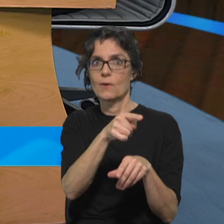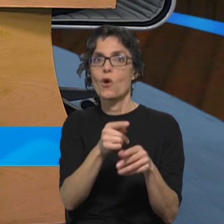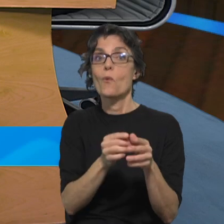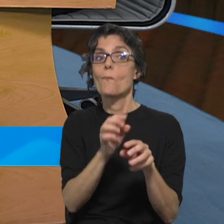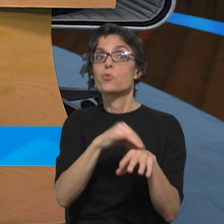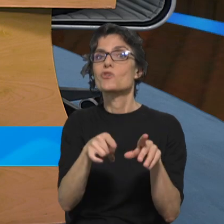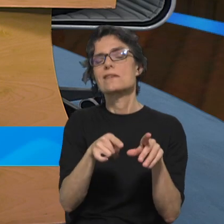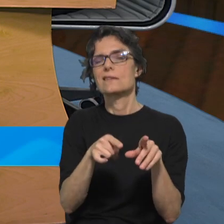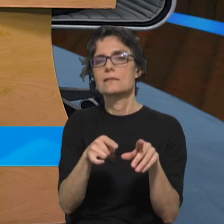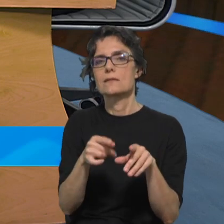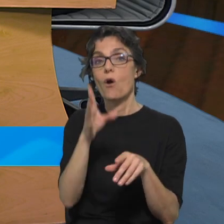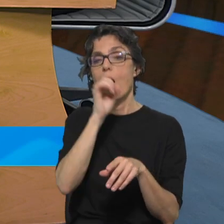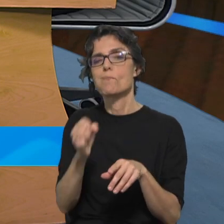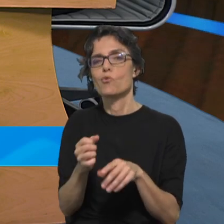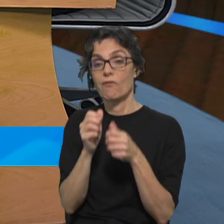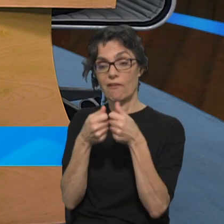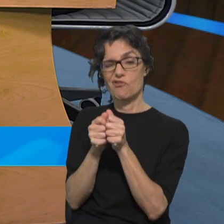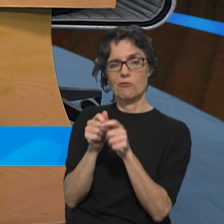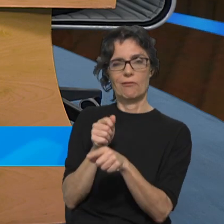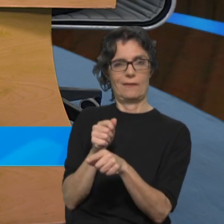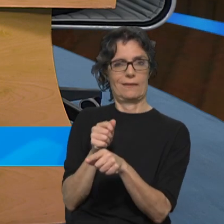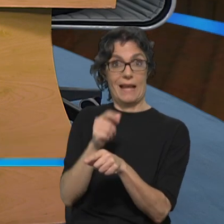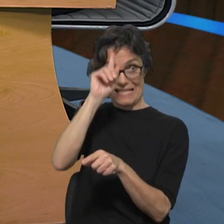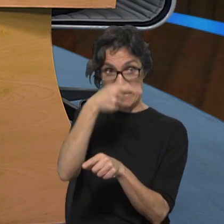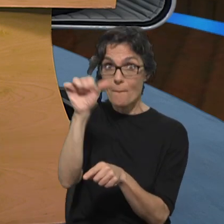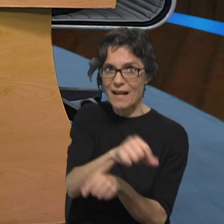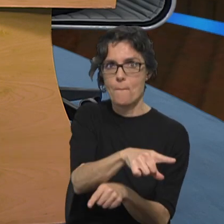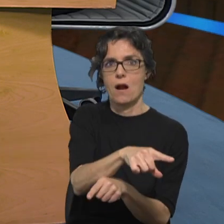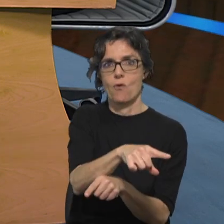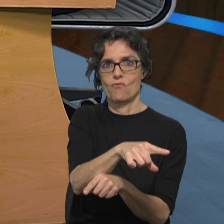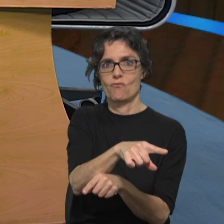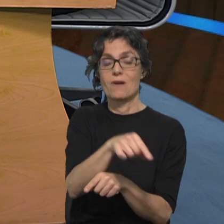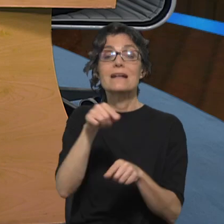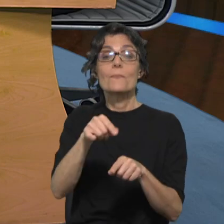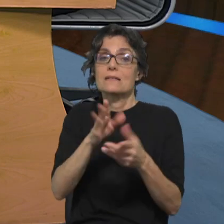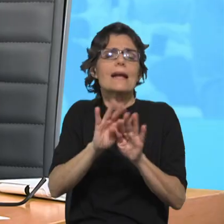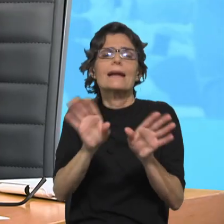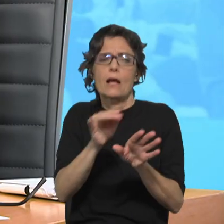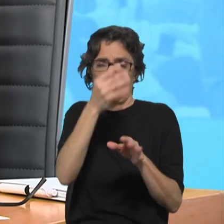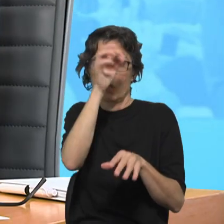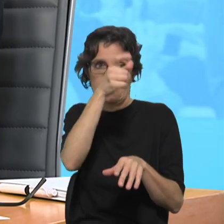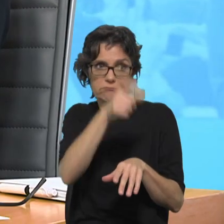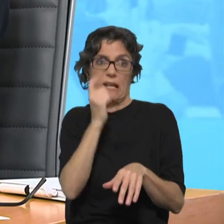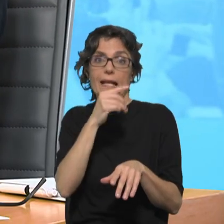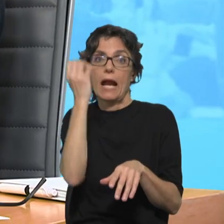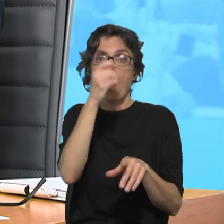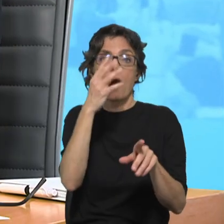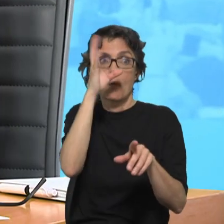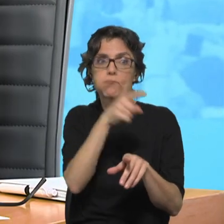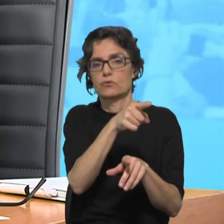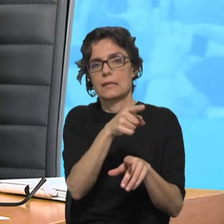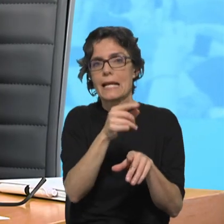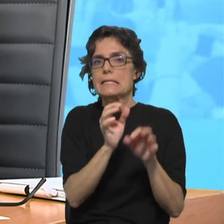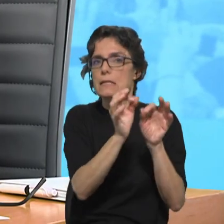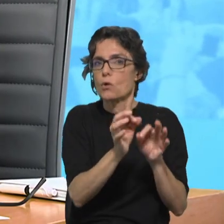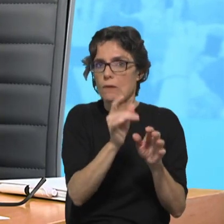às escondidas. Eu, com isto, não estou a dizer que o abusador sexual não precisa de tratamento. Certamente precisa. Mas